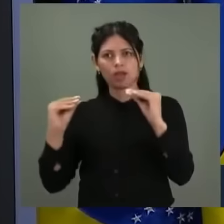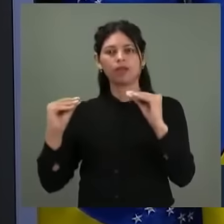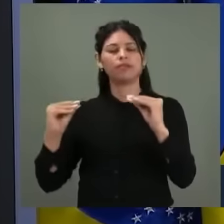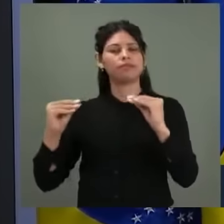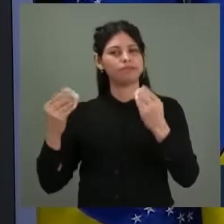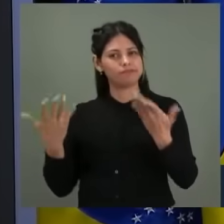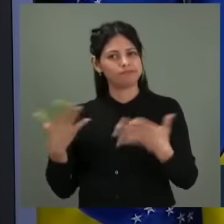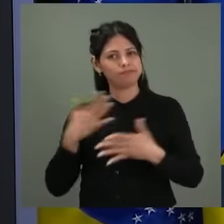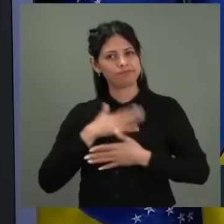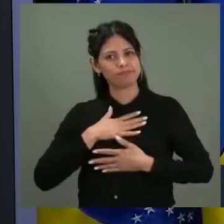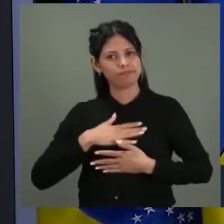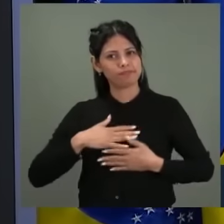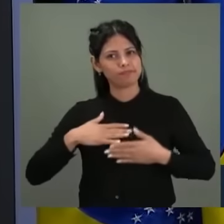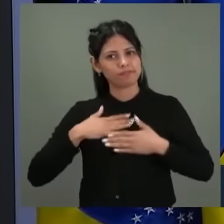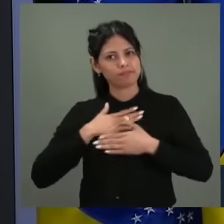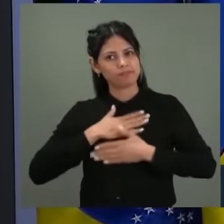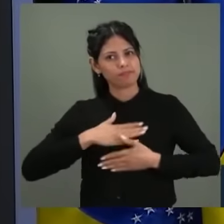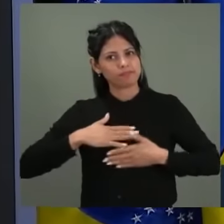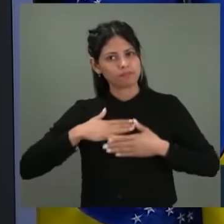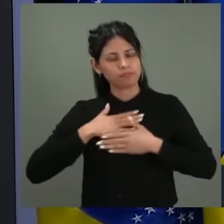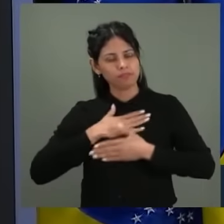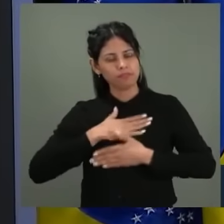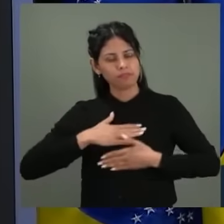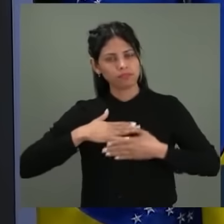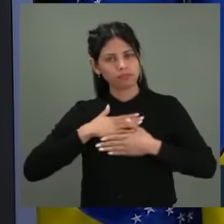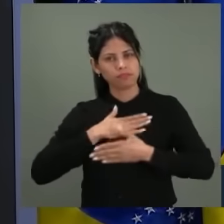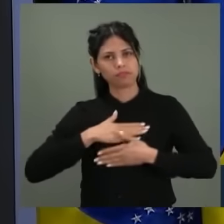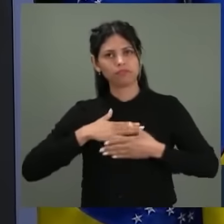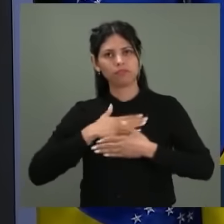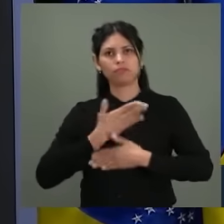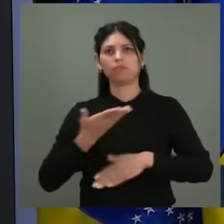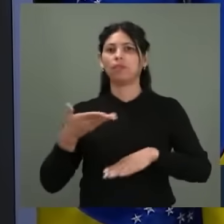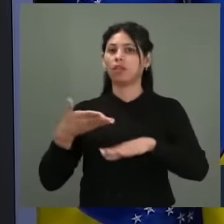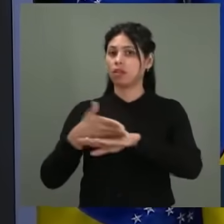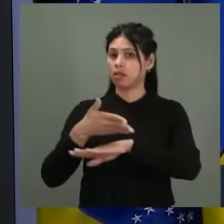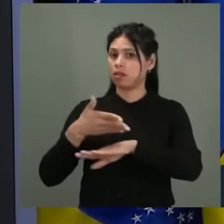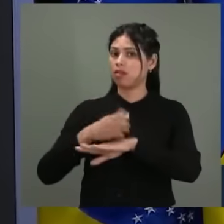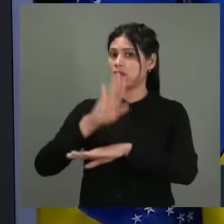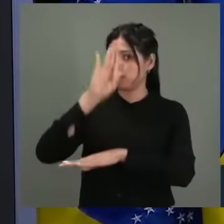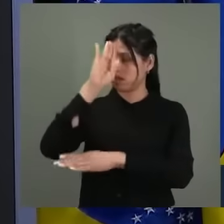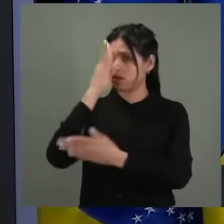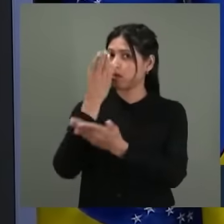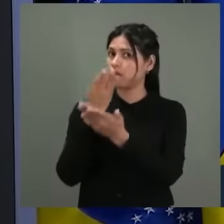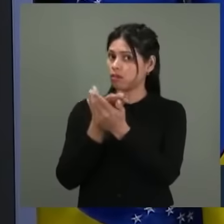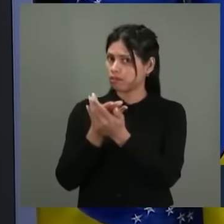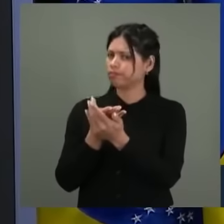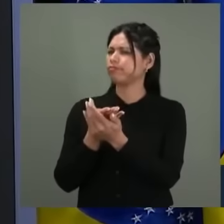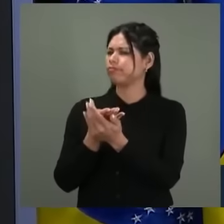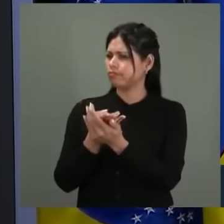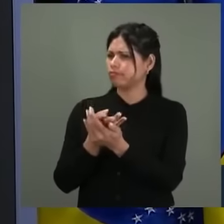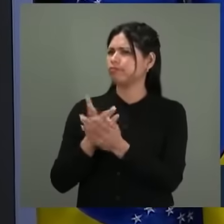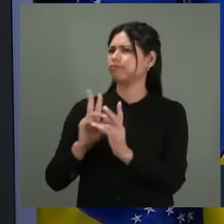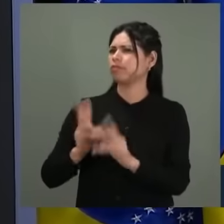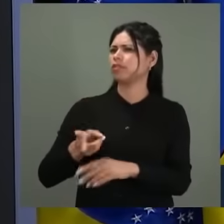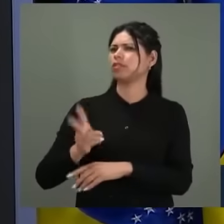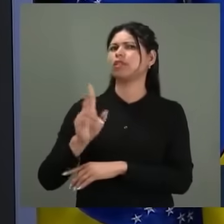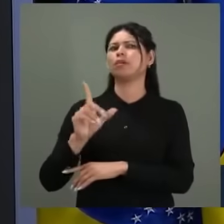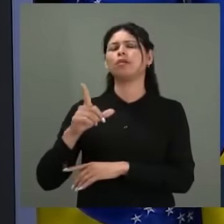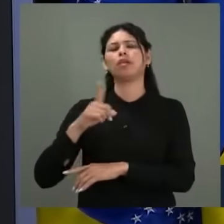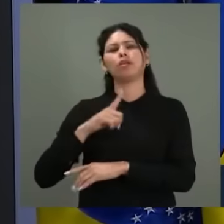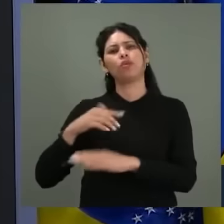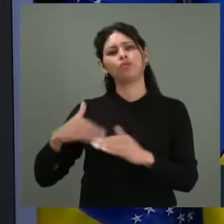prazer, presidente Rodrigo Pacheco, de participar. E acredito que isso, sempre de forma